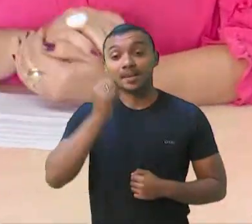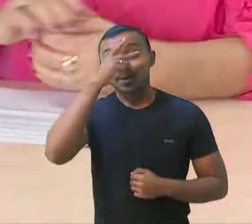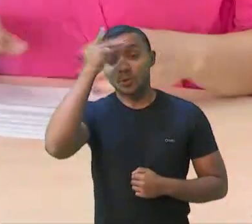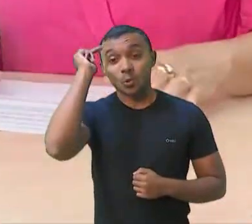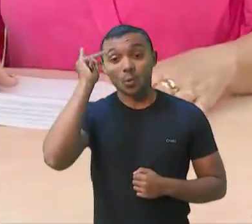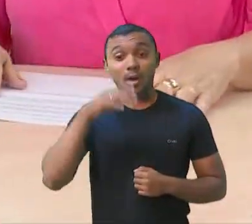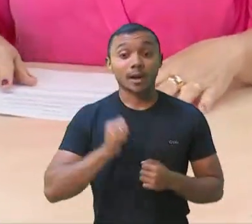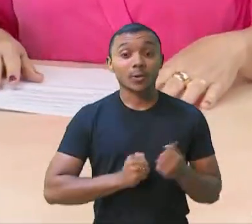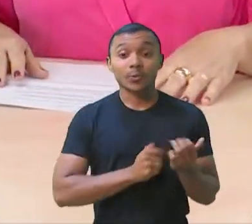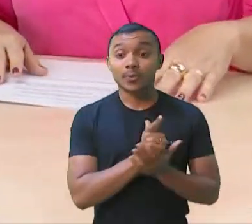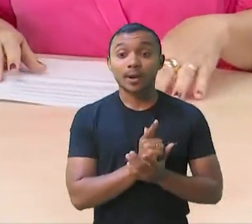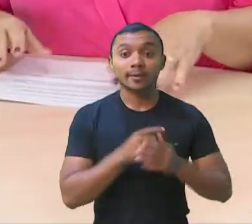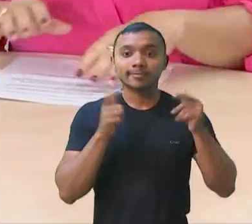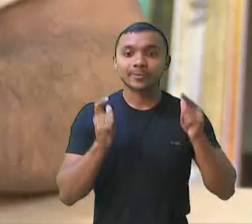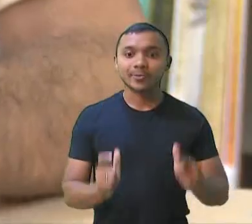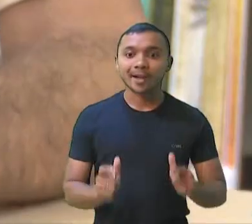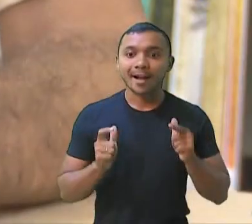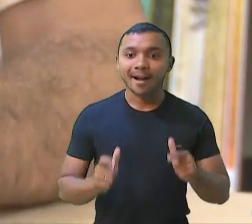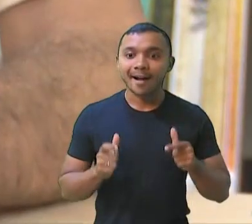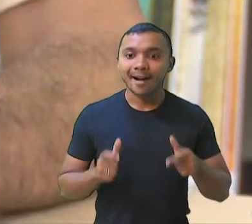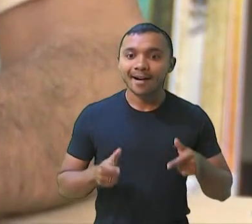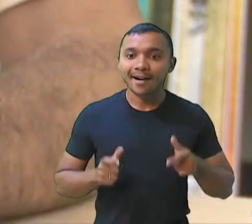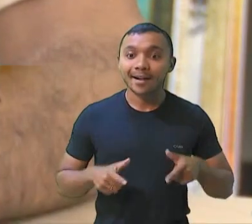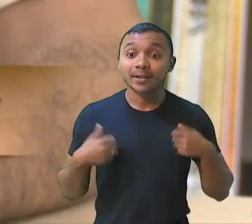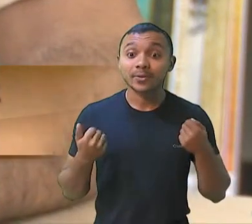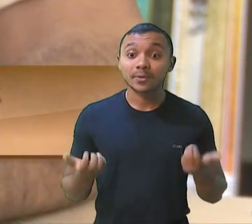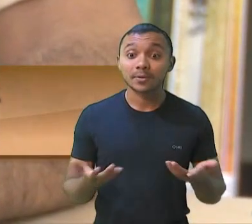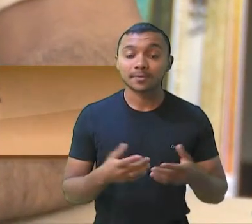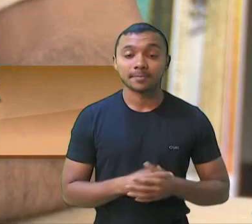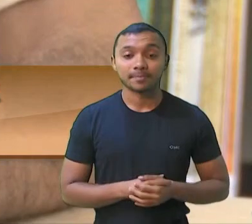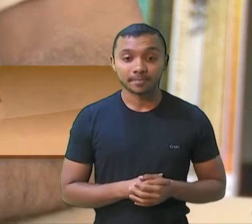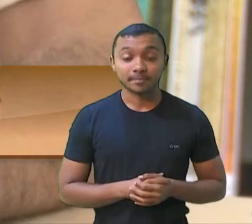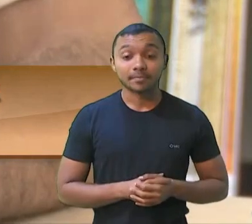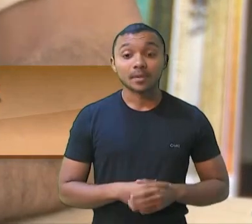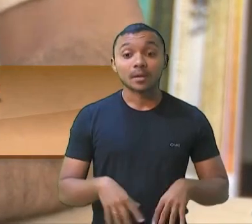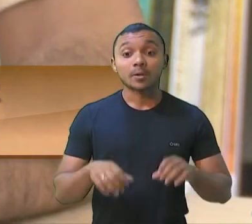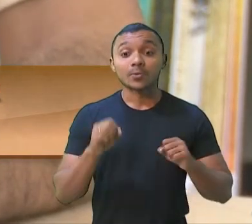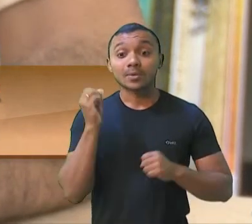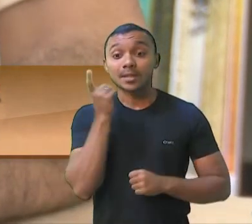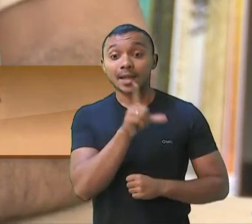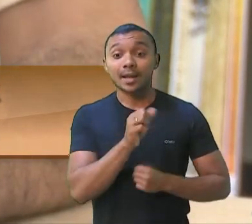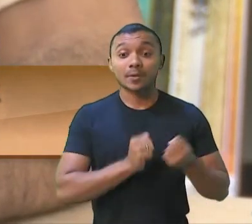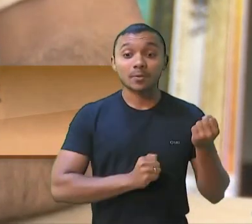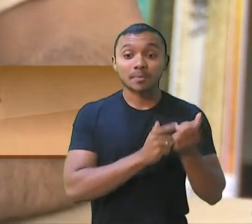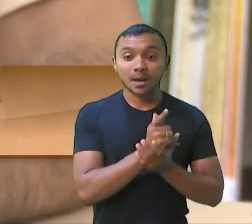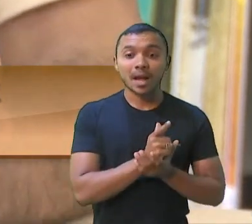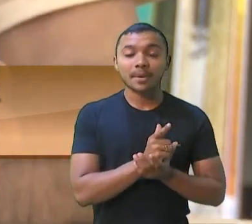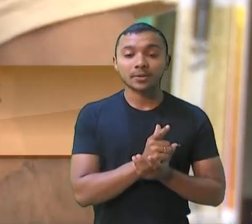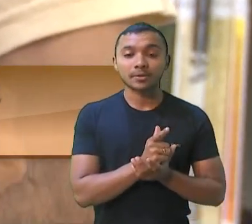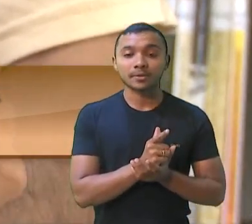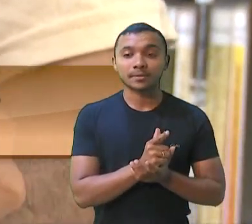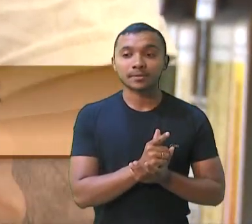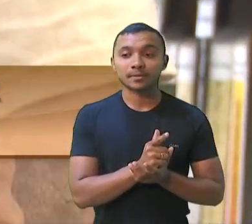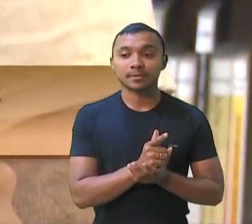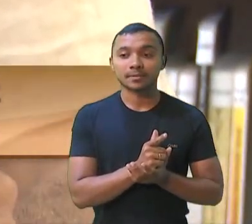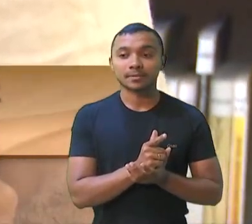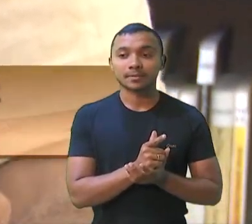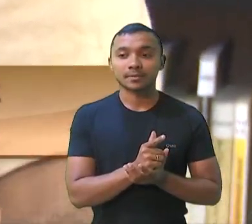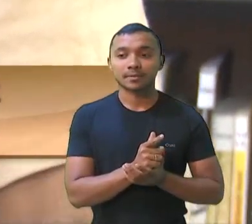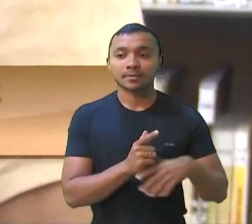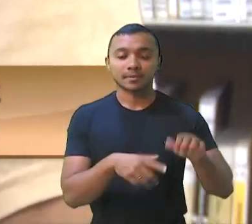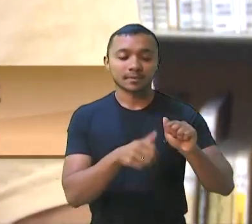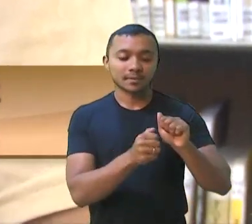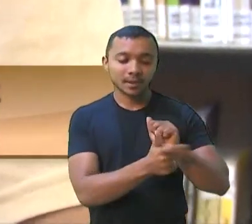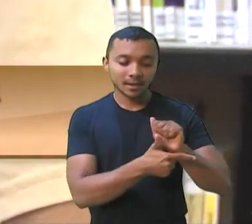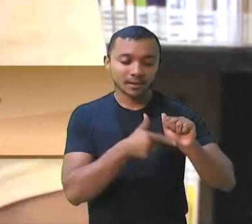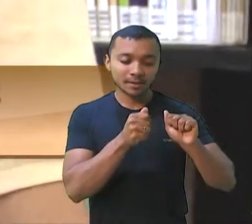comprar. Ah, o livro você pode encontrar para comprar no Amazon, tem também na Livraria da Travessa, mas